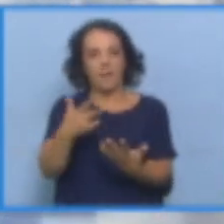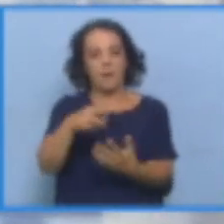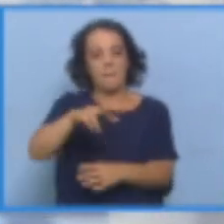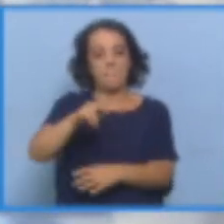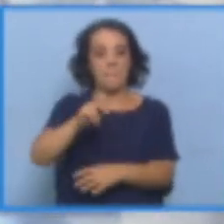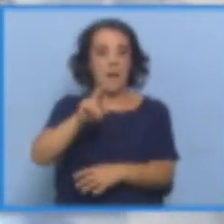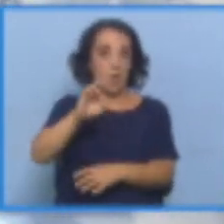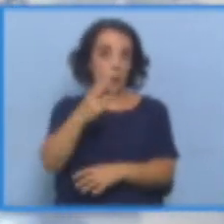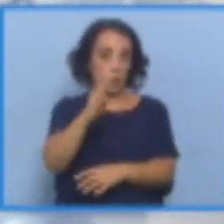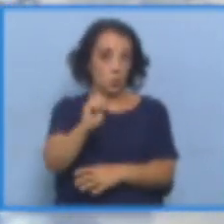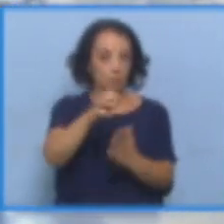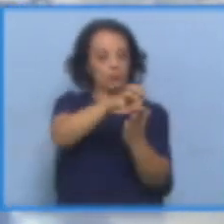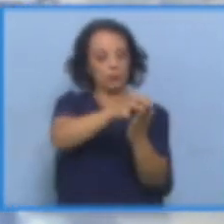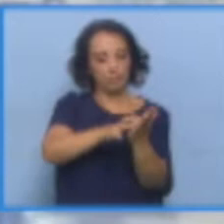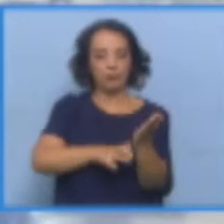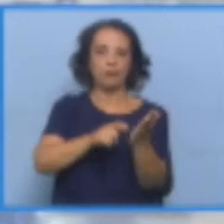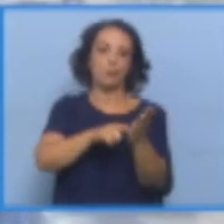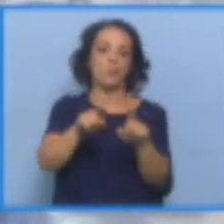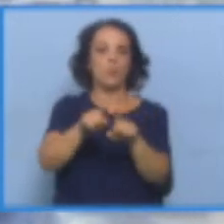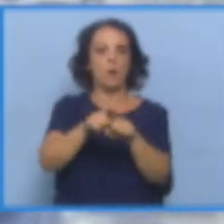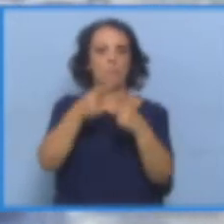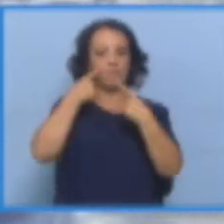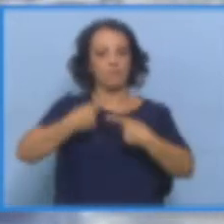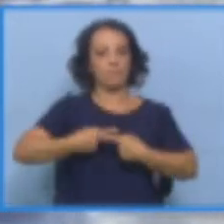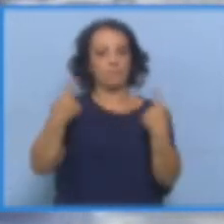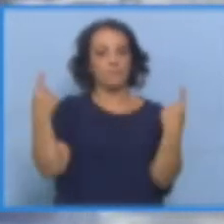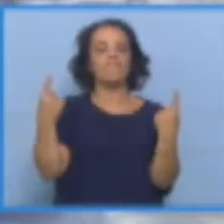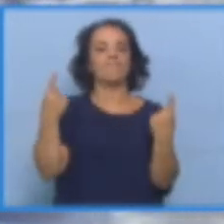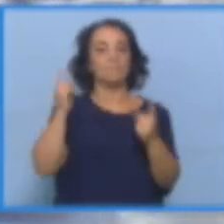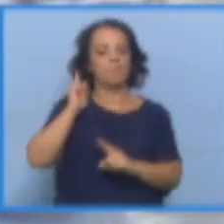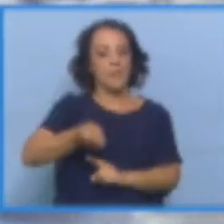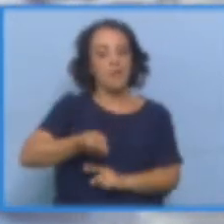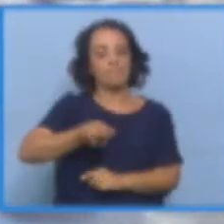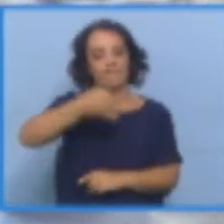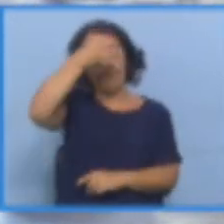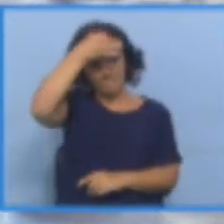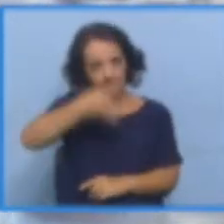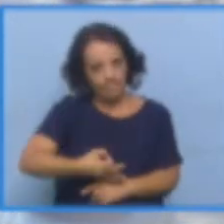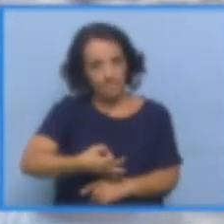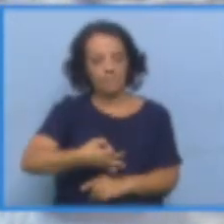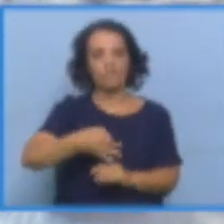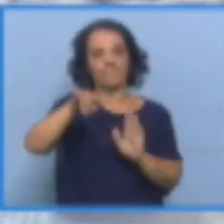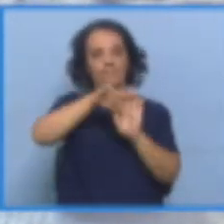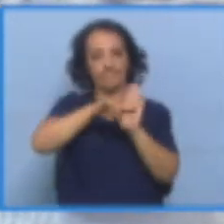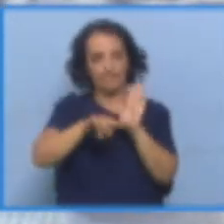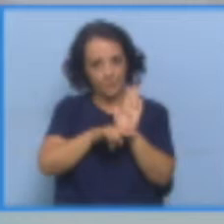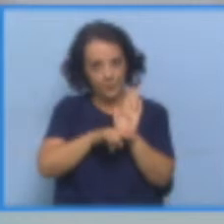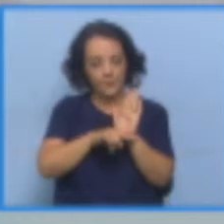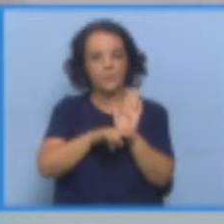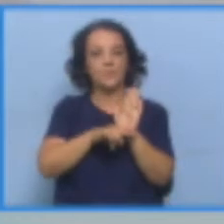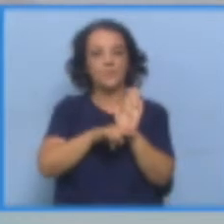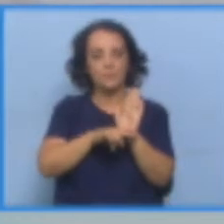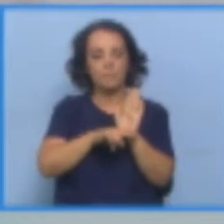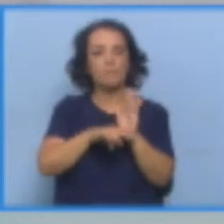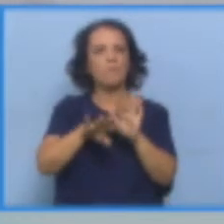que também nos põe diante de uma questão da fidelidade também, do ser fiel a princípios. Exatamente. Como é